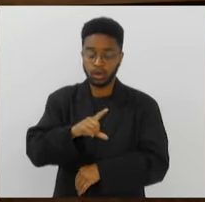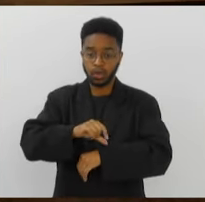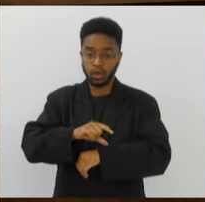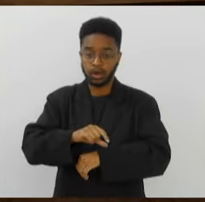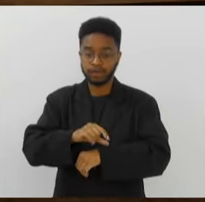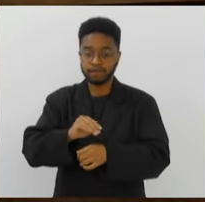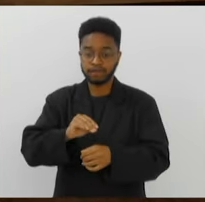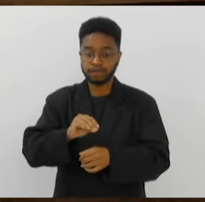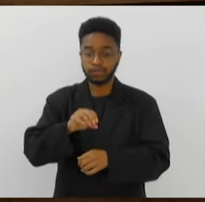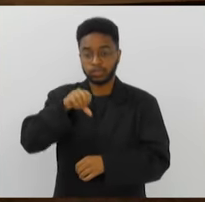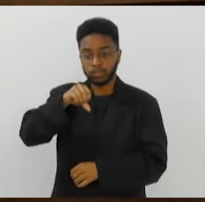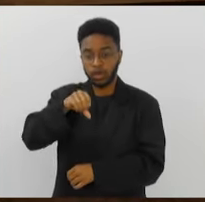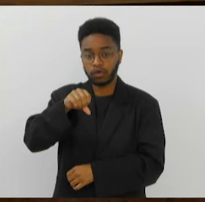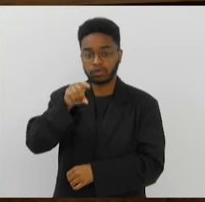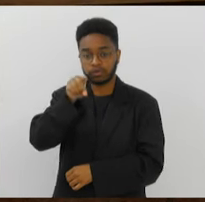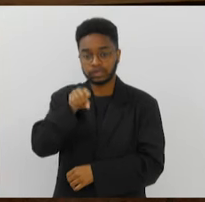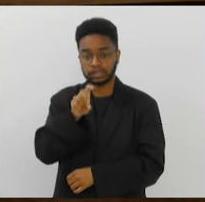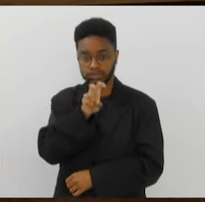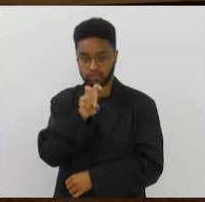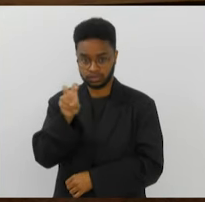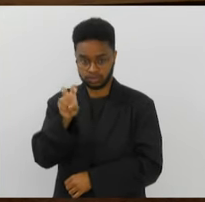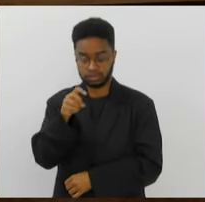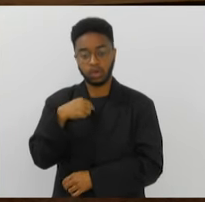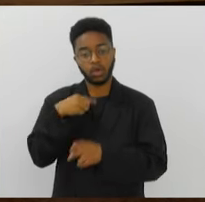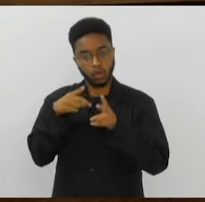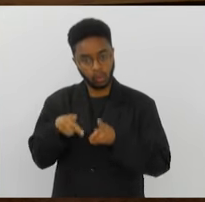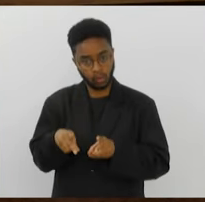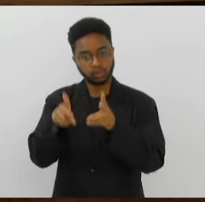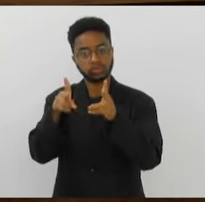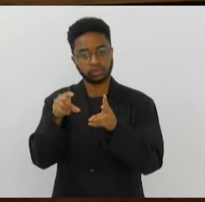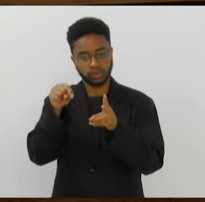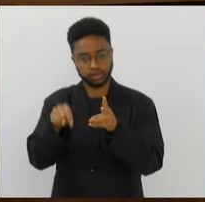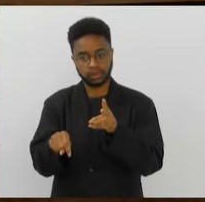5 para as 10 e aqui continuo.